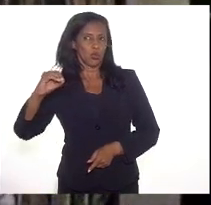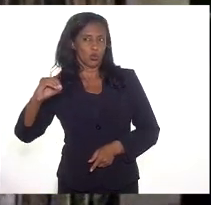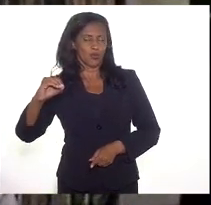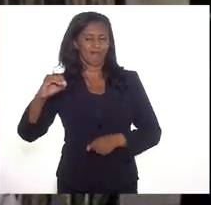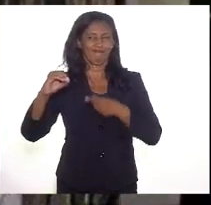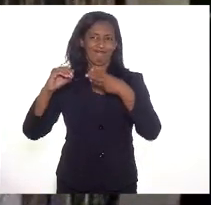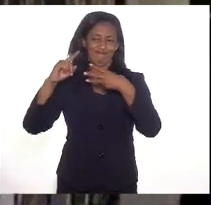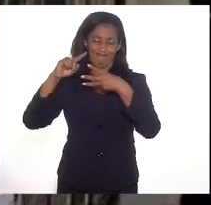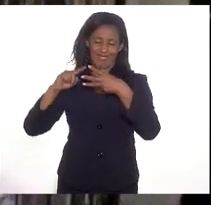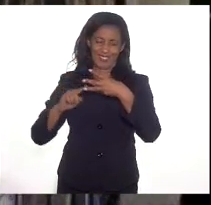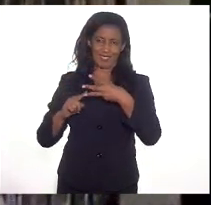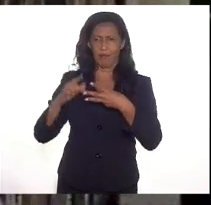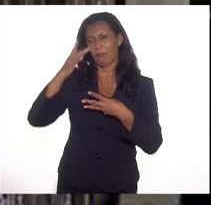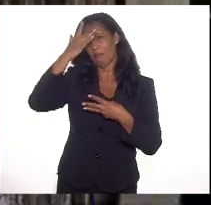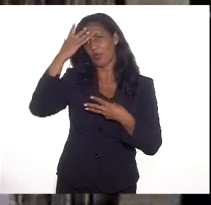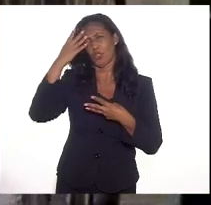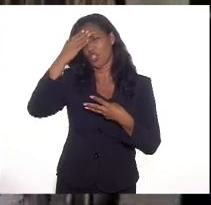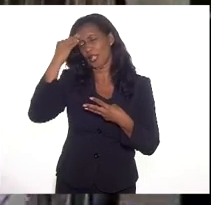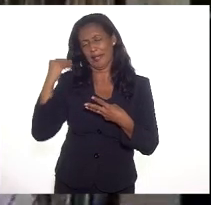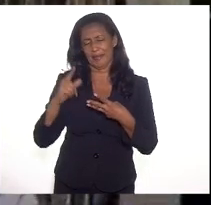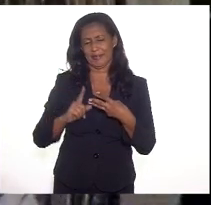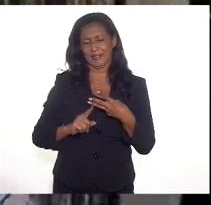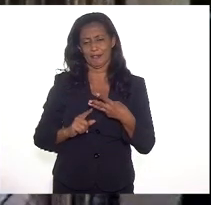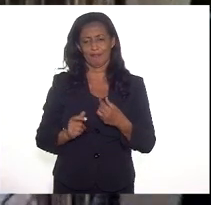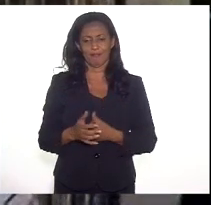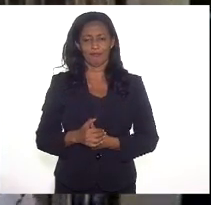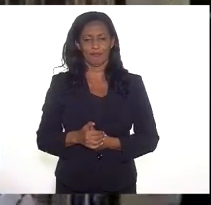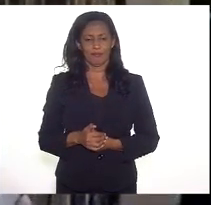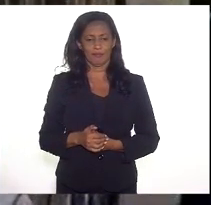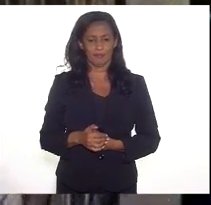as pessoas se esquecem. Então,